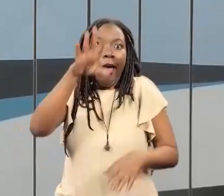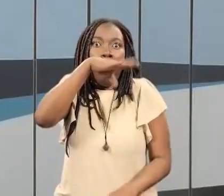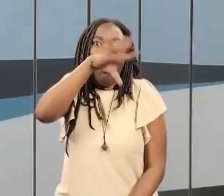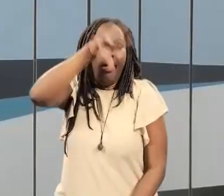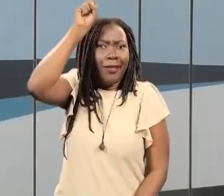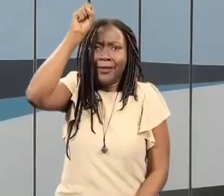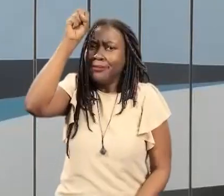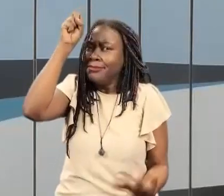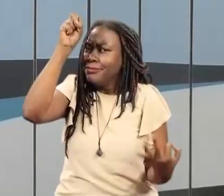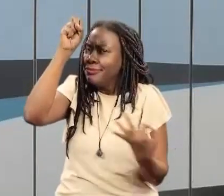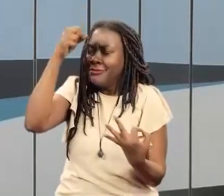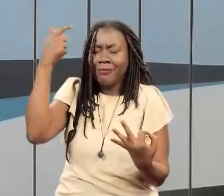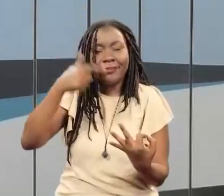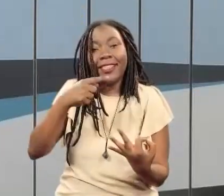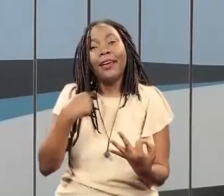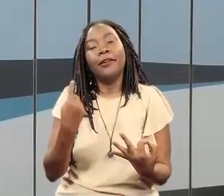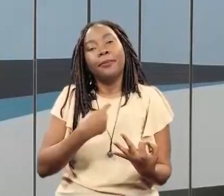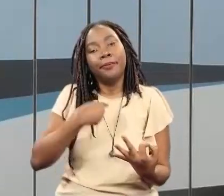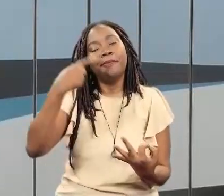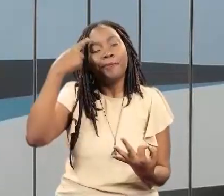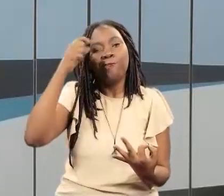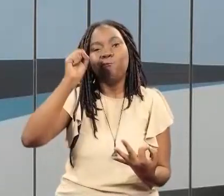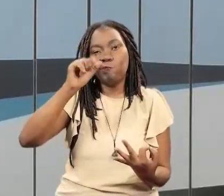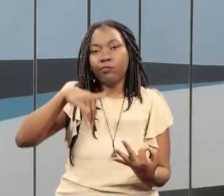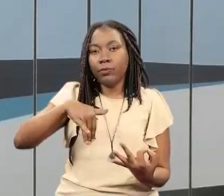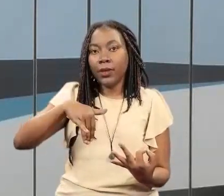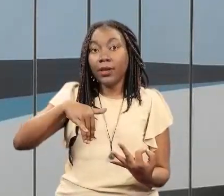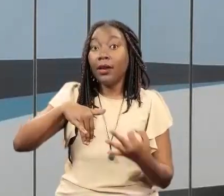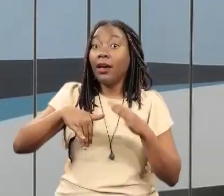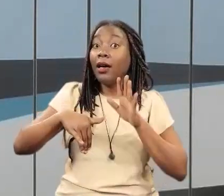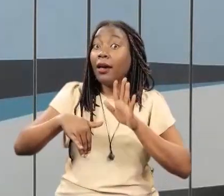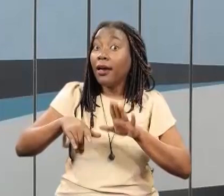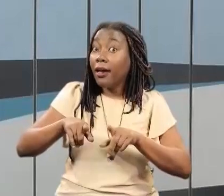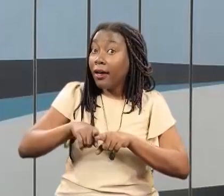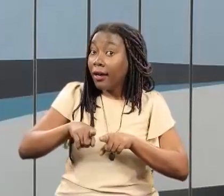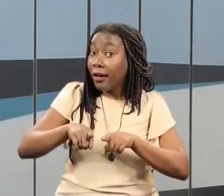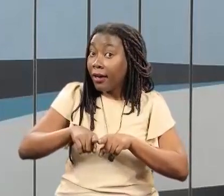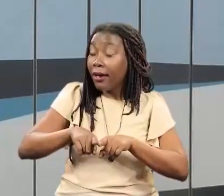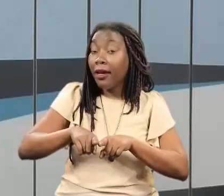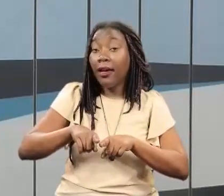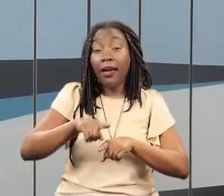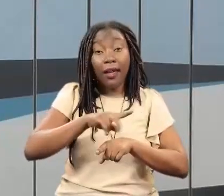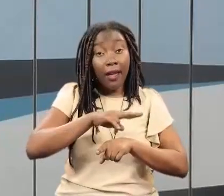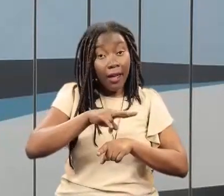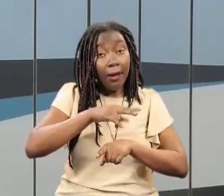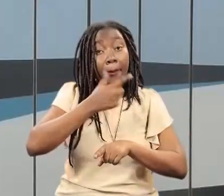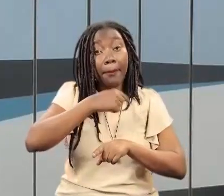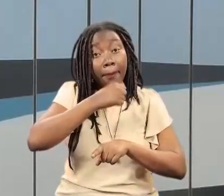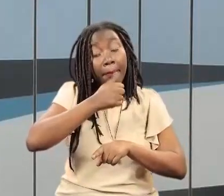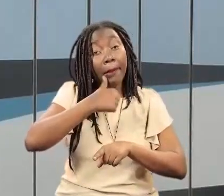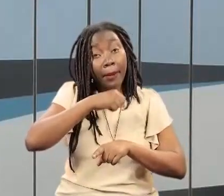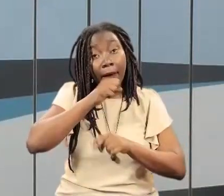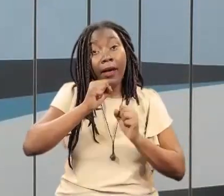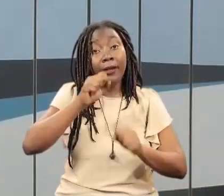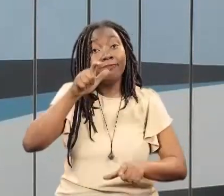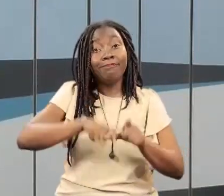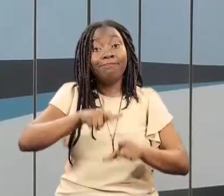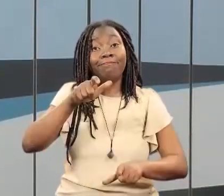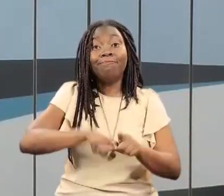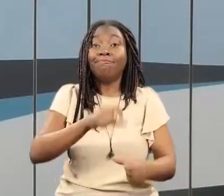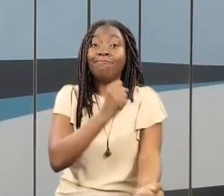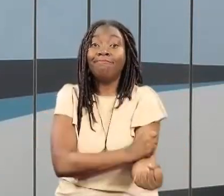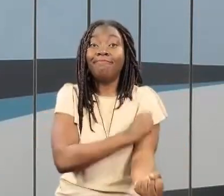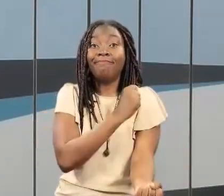vezes acha que sim, né? E então esses pais também podem ser dependentes das redes. Eles não querem